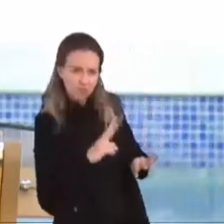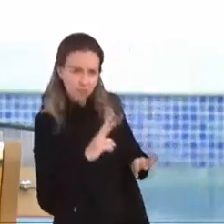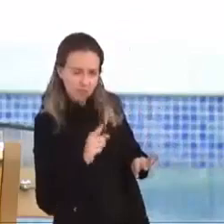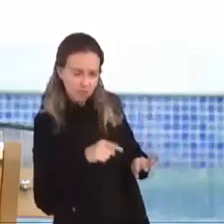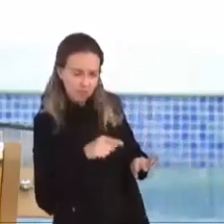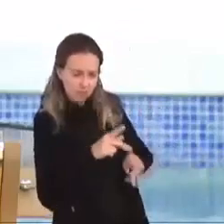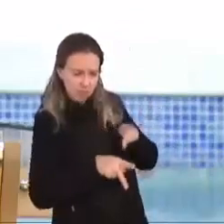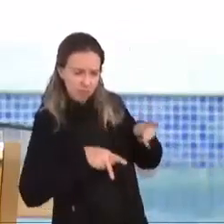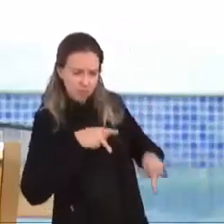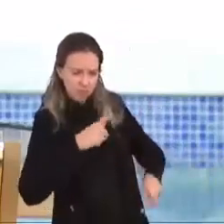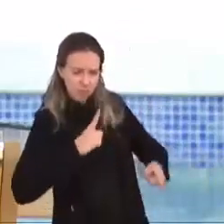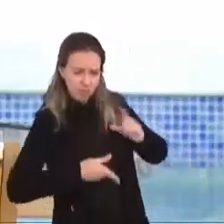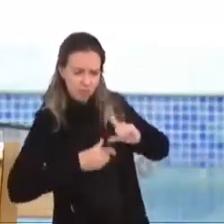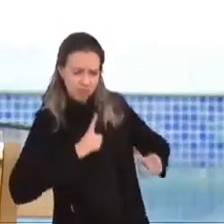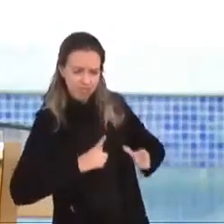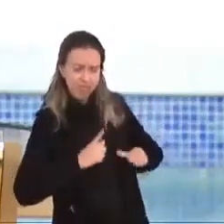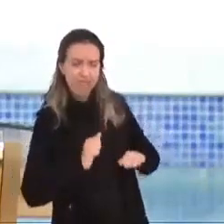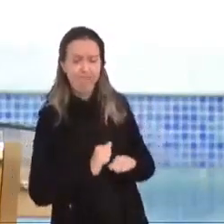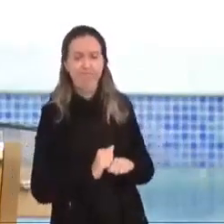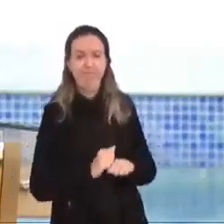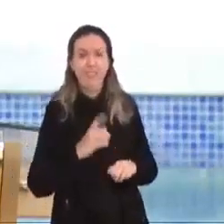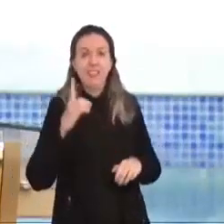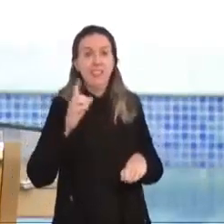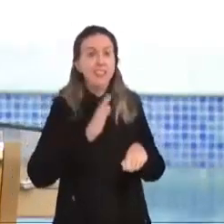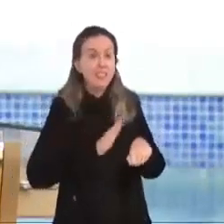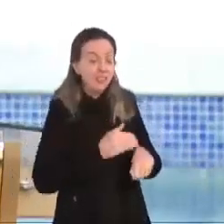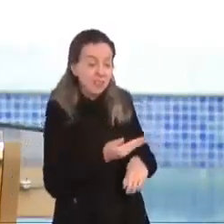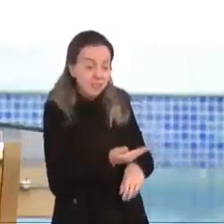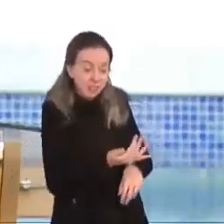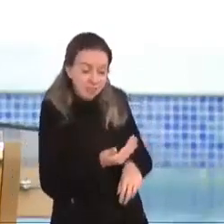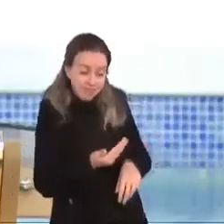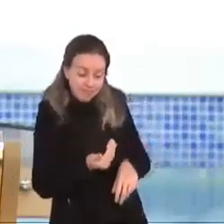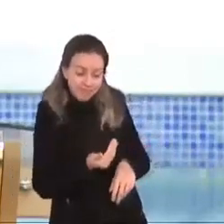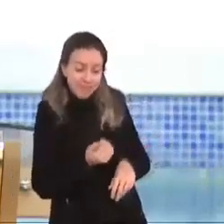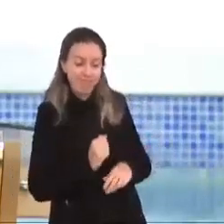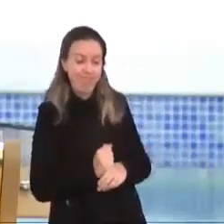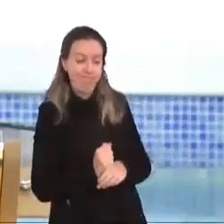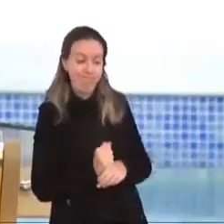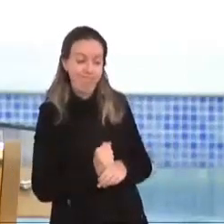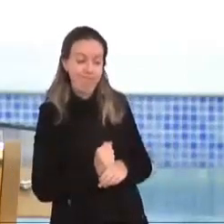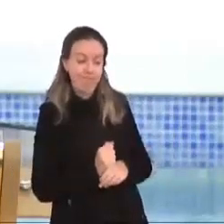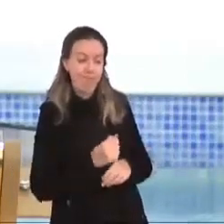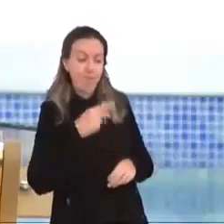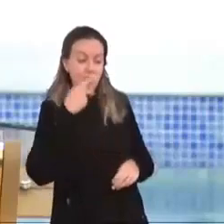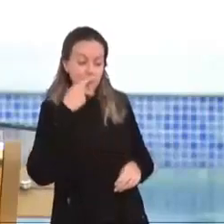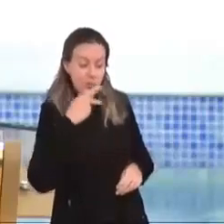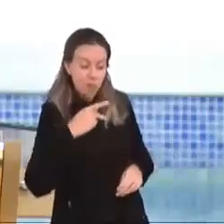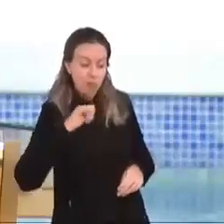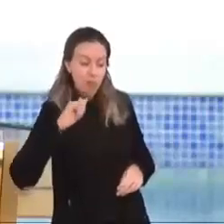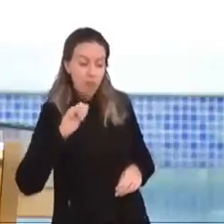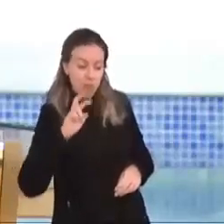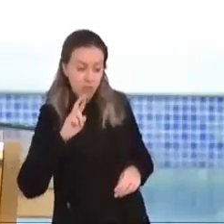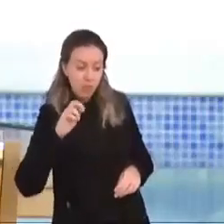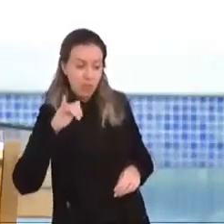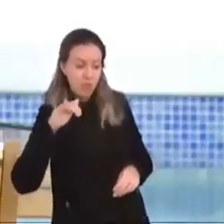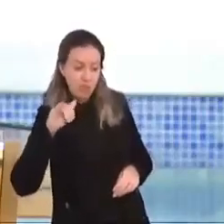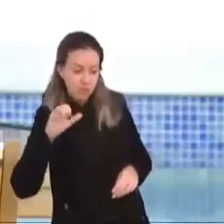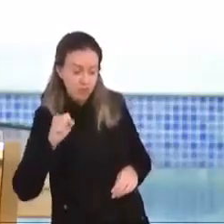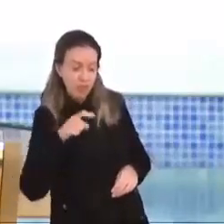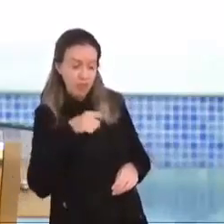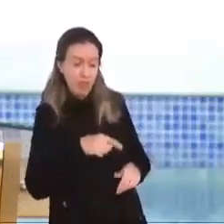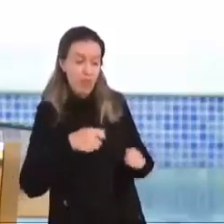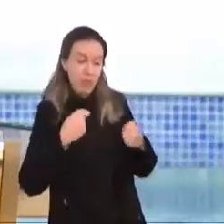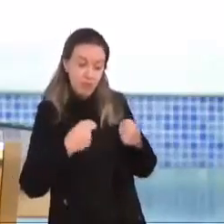quando Deus ainda corrige uma geração, é sinal de que Deus ainda espera